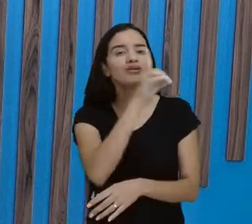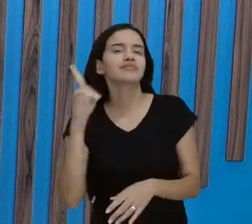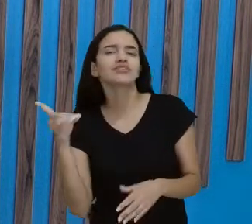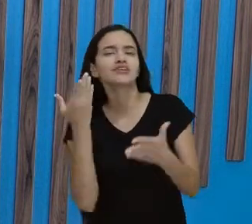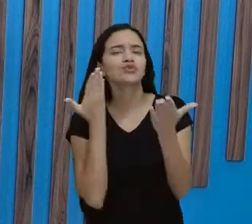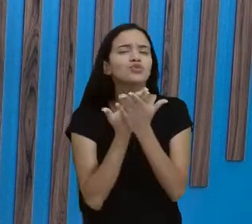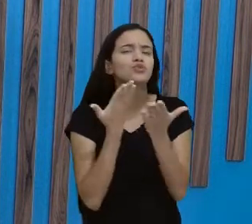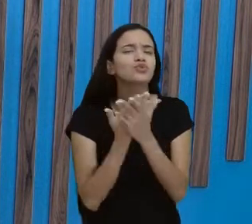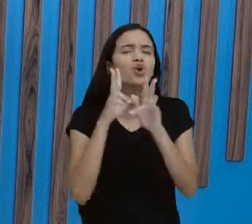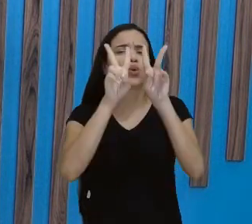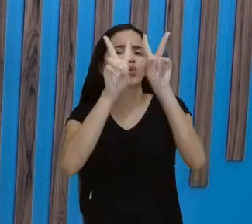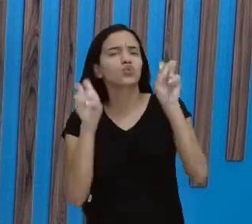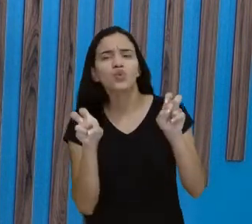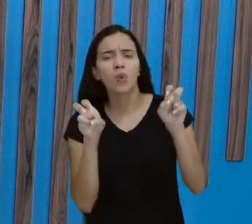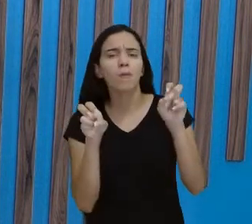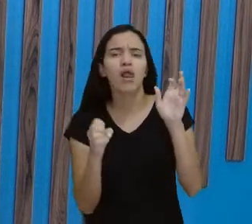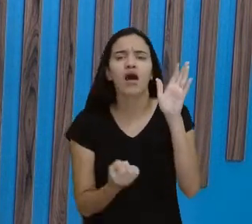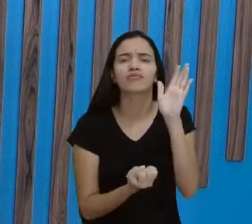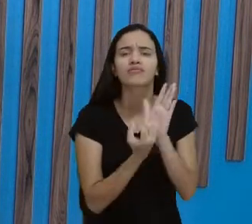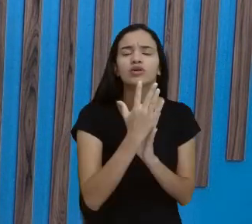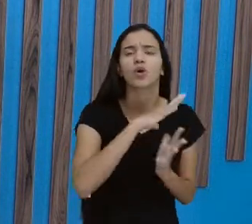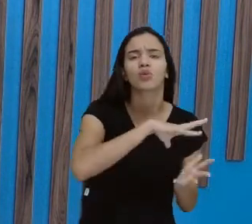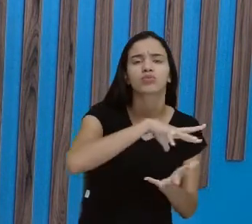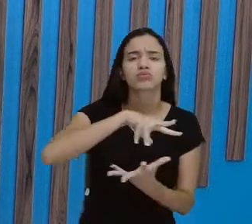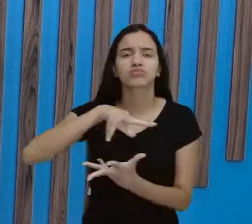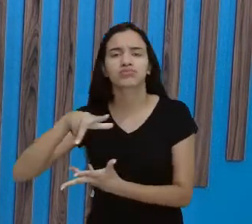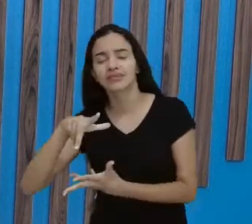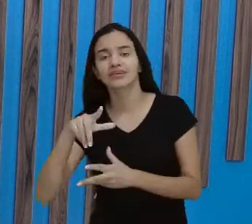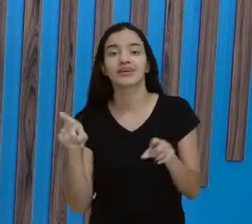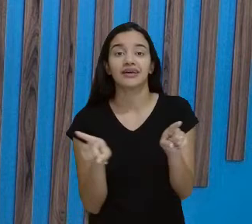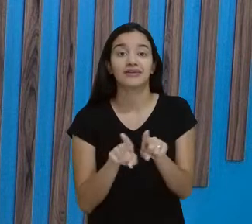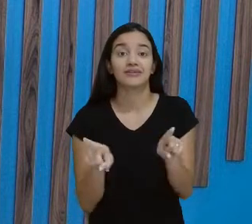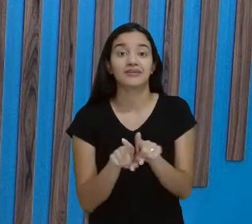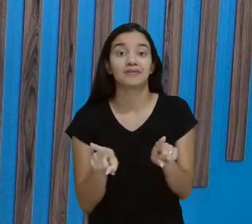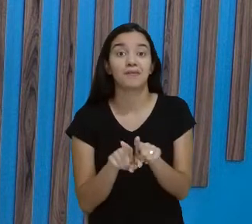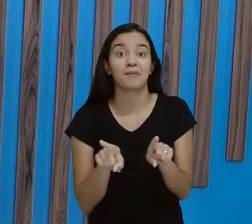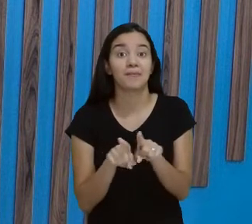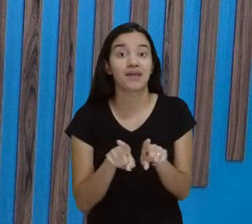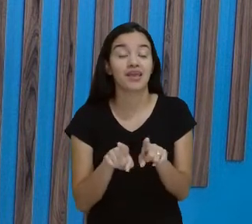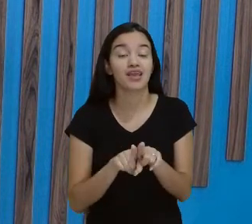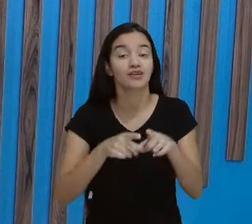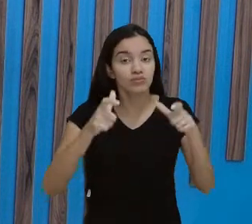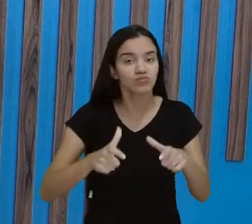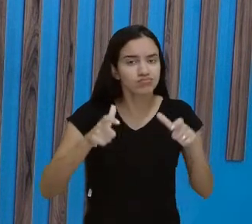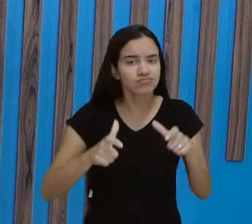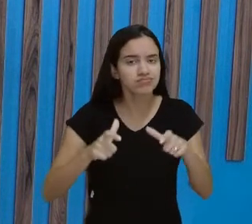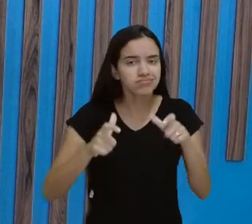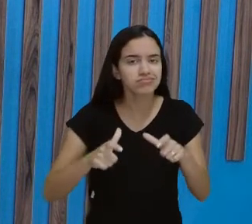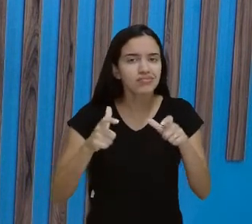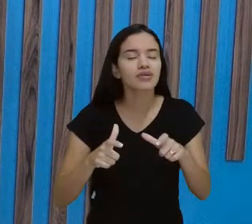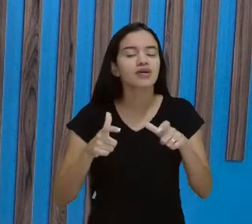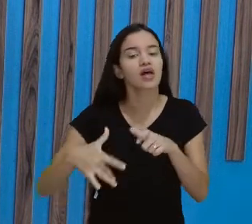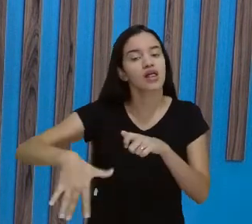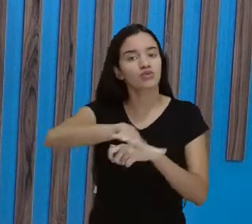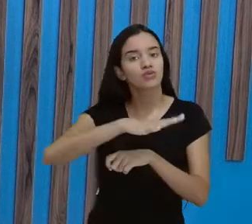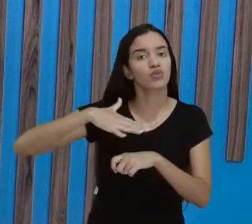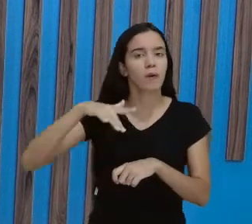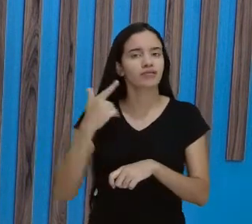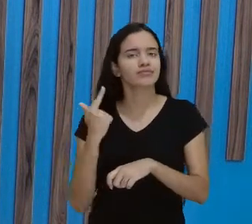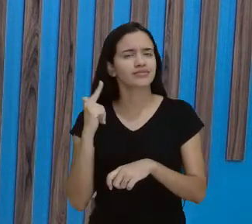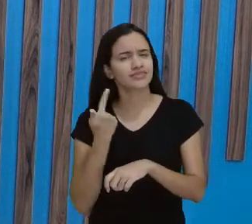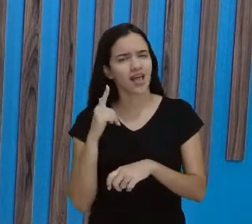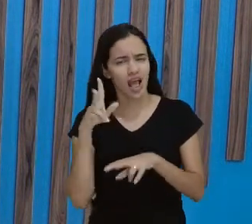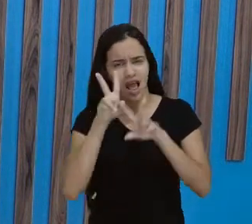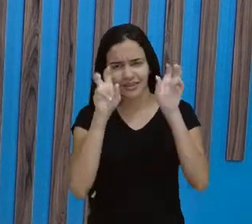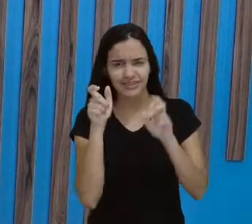pouquinho sobre a formação do nosso planeta e falando um pouquinho hoje sobre a ocupação do espaço geográfico. Assunto